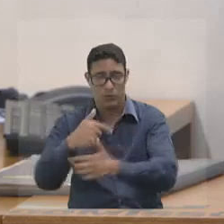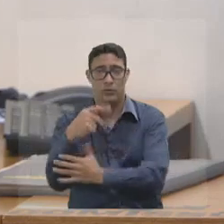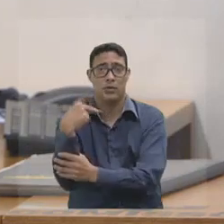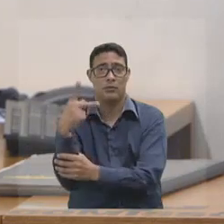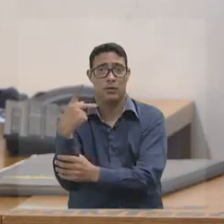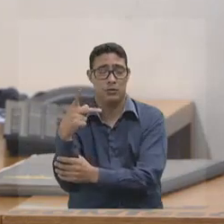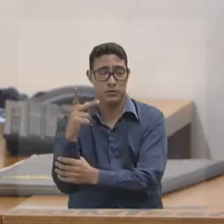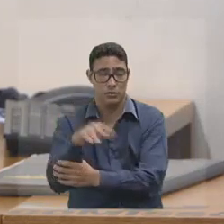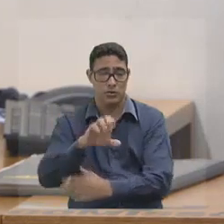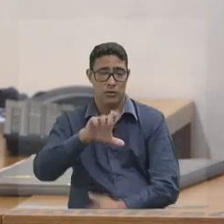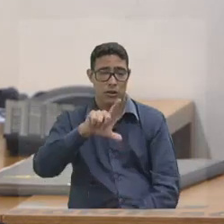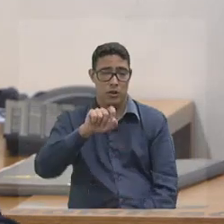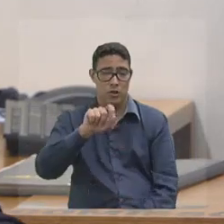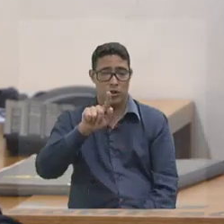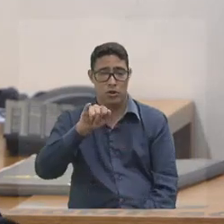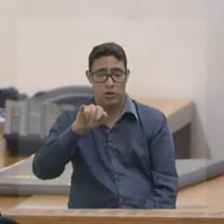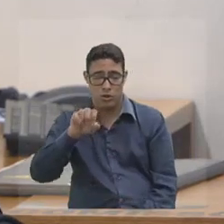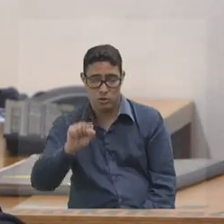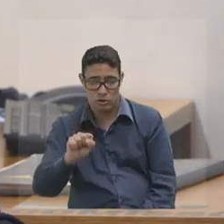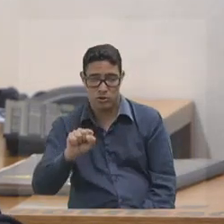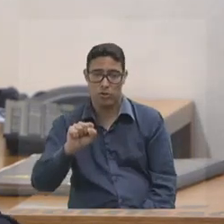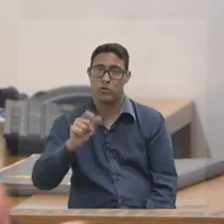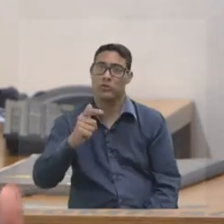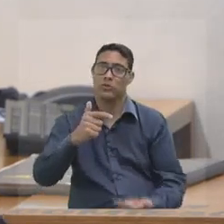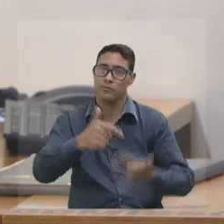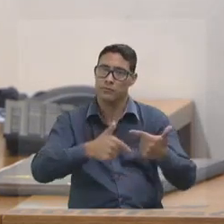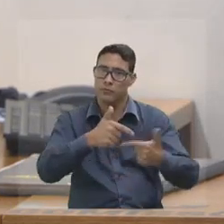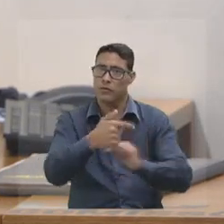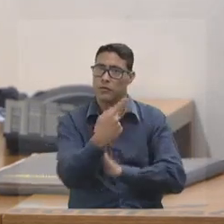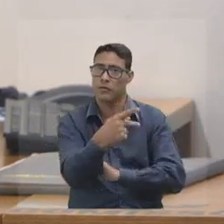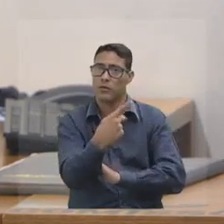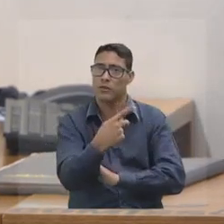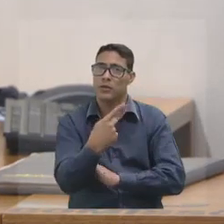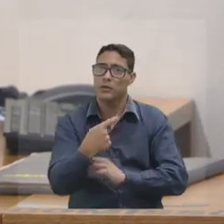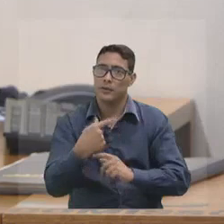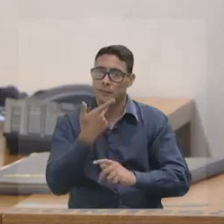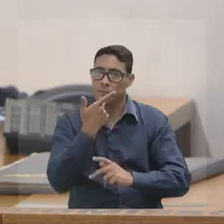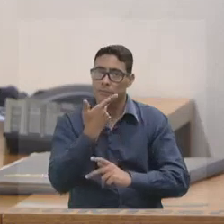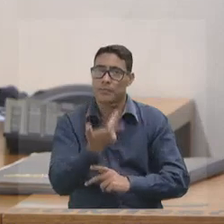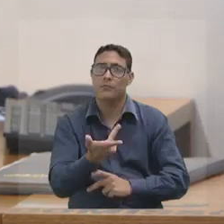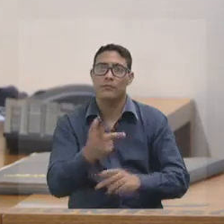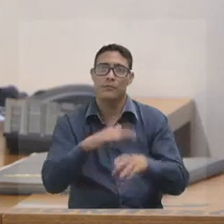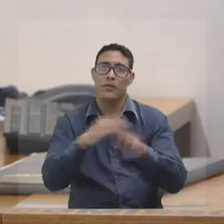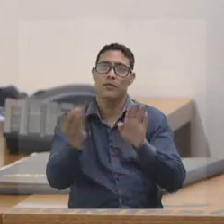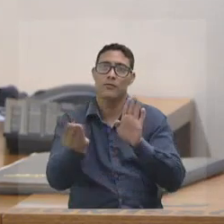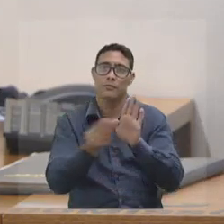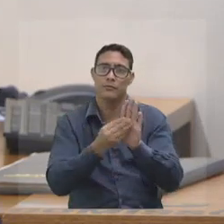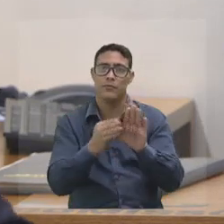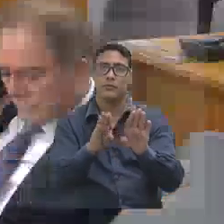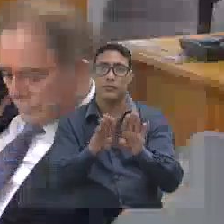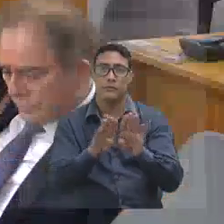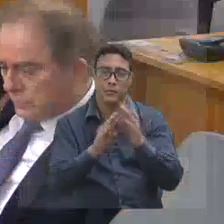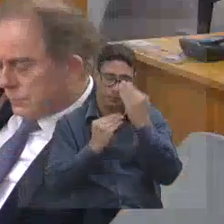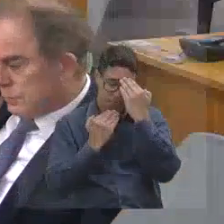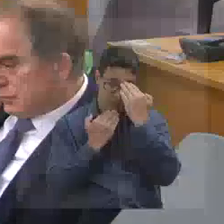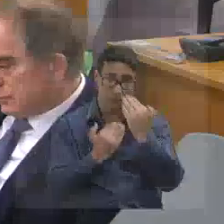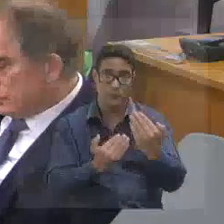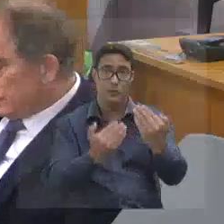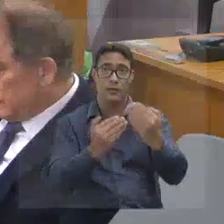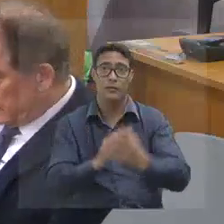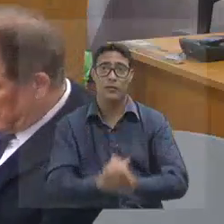né e eficiência da parte do trabalho dele então gostaria por fim de deixar esse registro aqui Muito obrigado